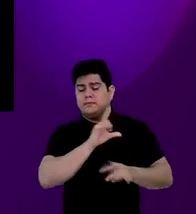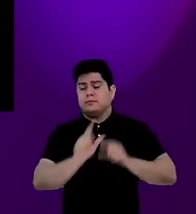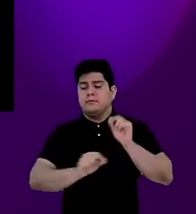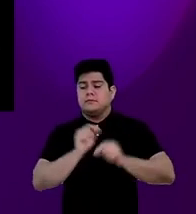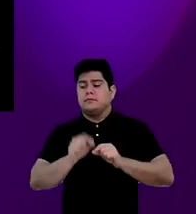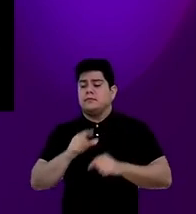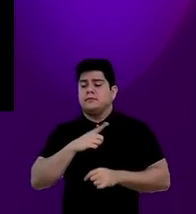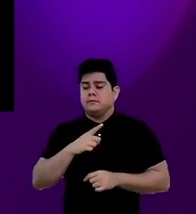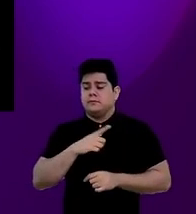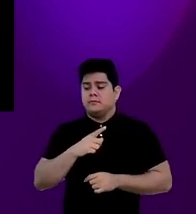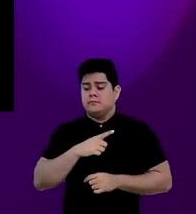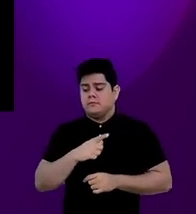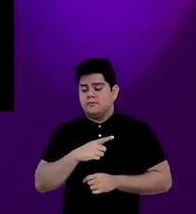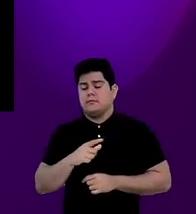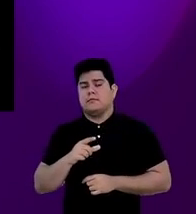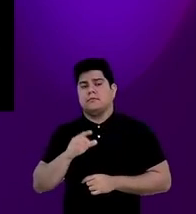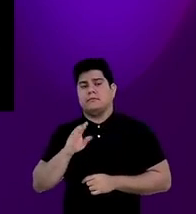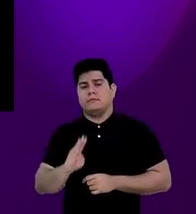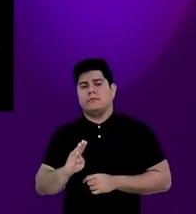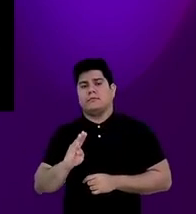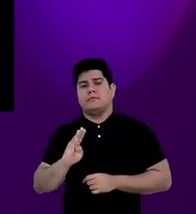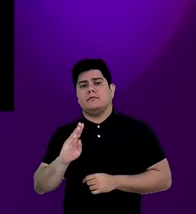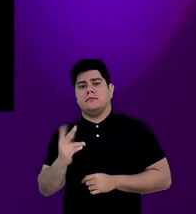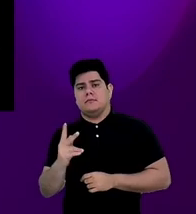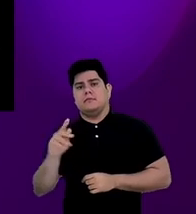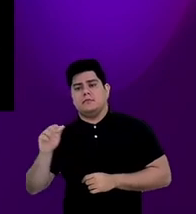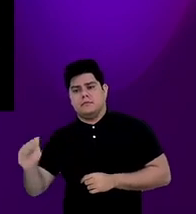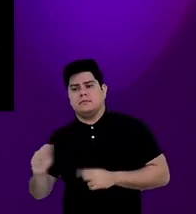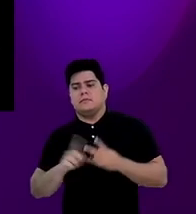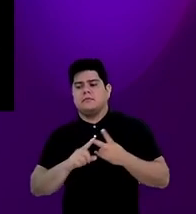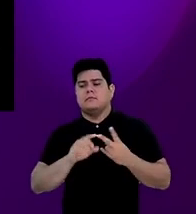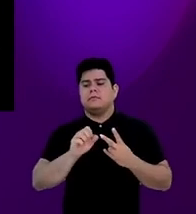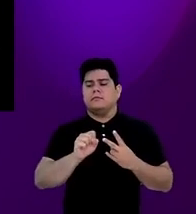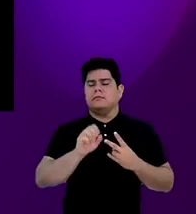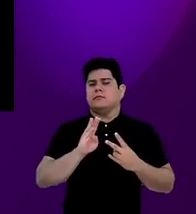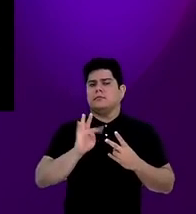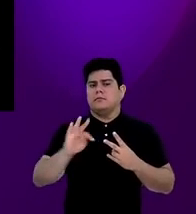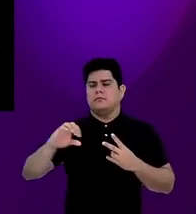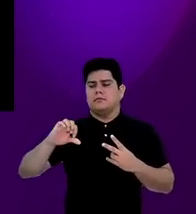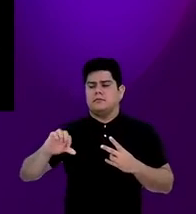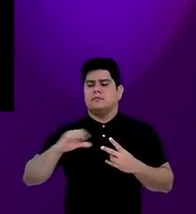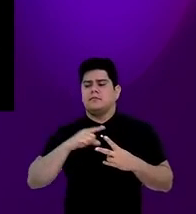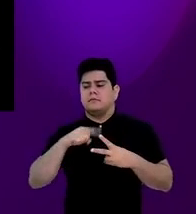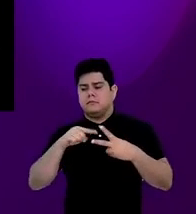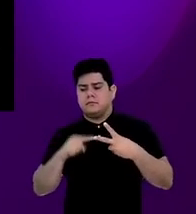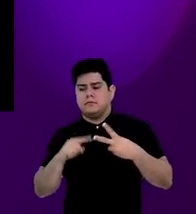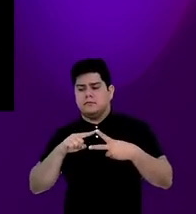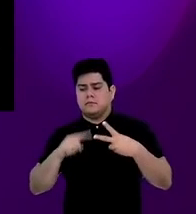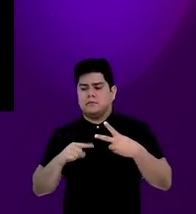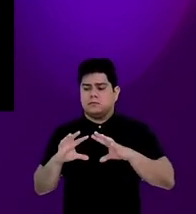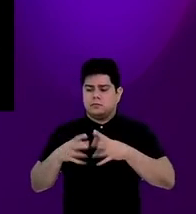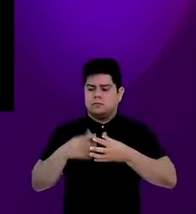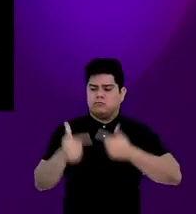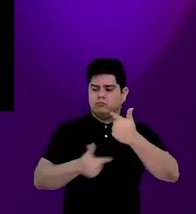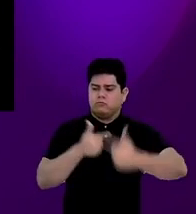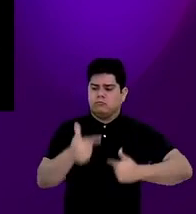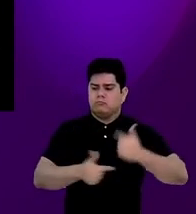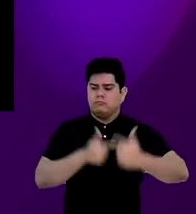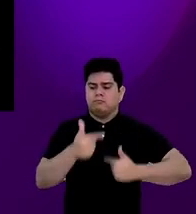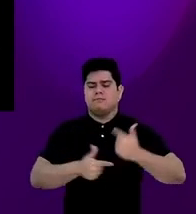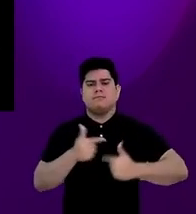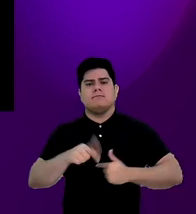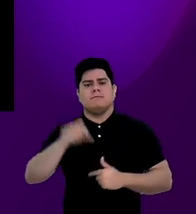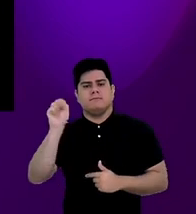tanto a BHH quanto também a SBTMO, né, as duas sociedades trabalharam